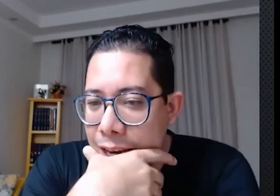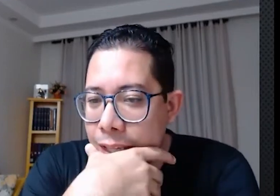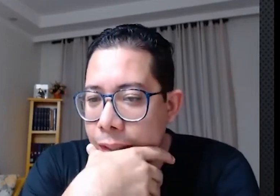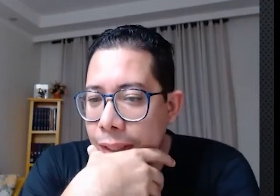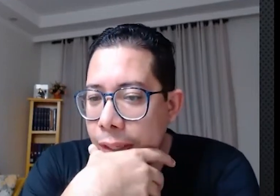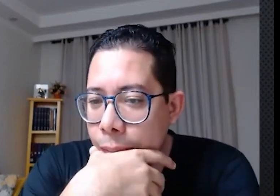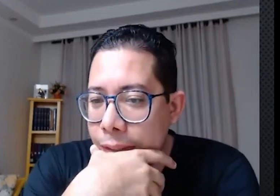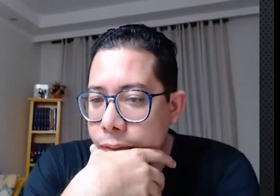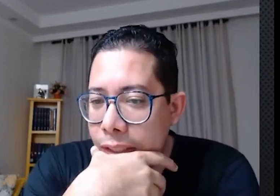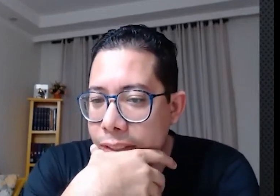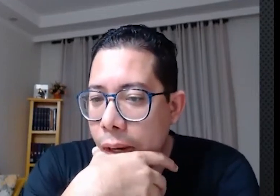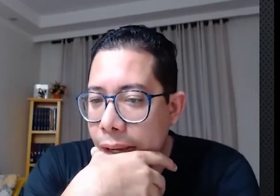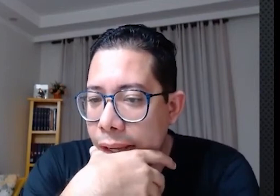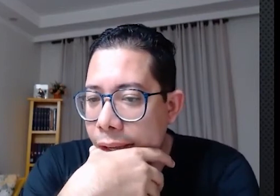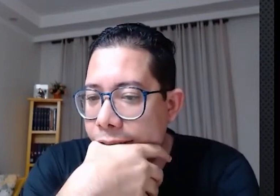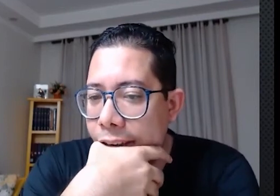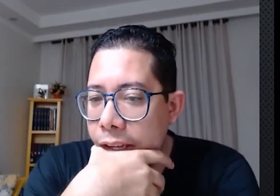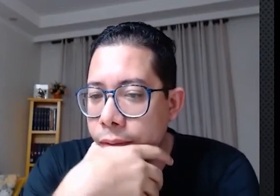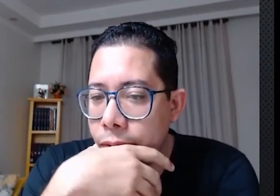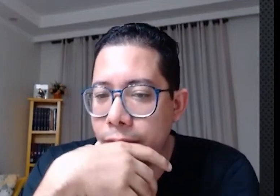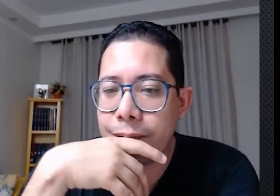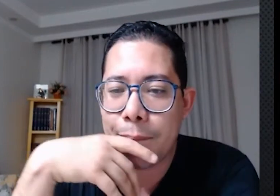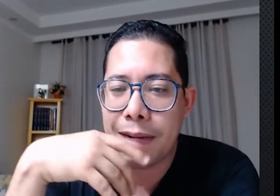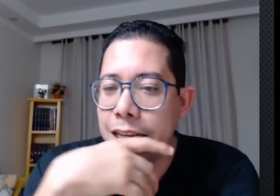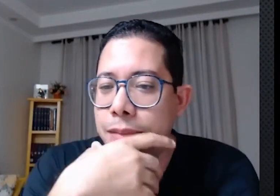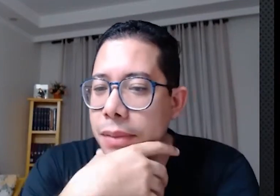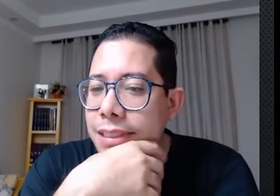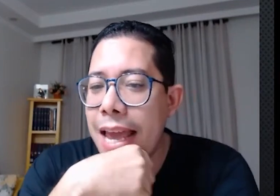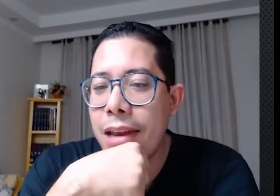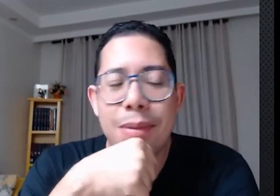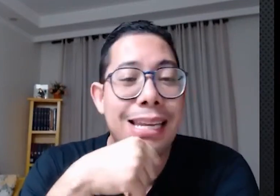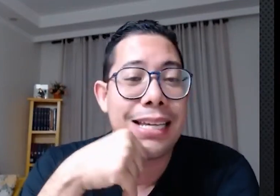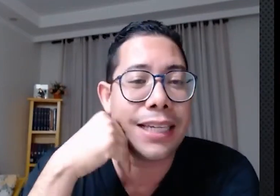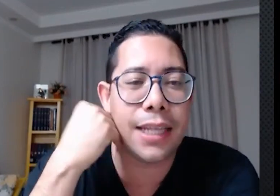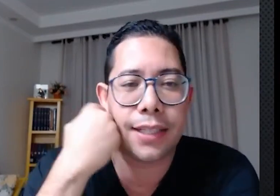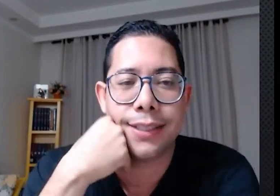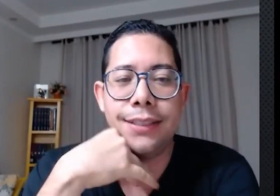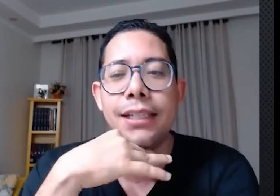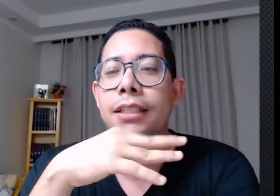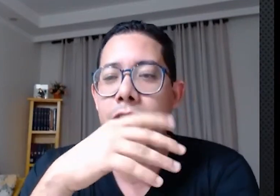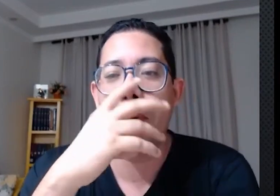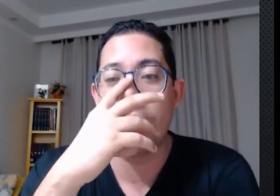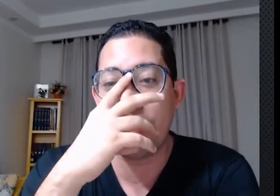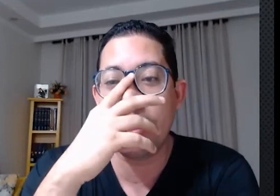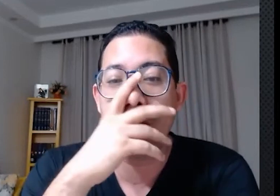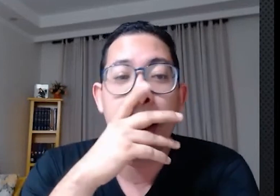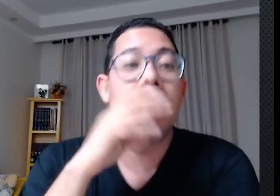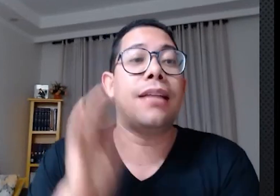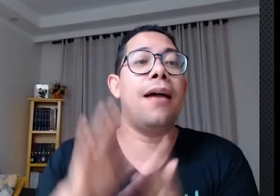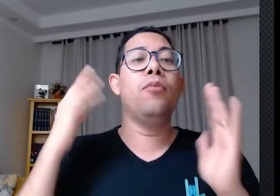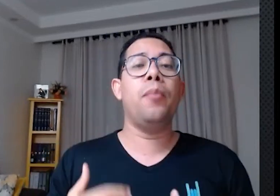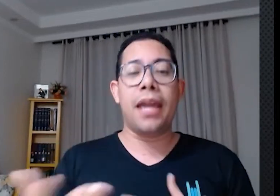Tá. A Érica deu até uma sugestão aí de livro, Apocalipse e Mistério, beleza, interessante vocês procurar ver